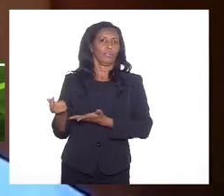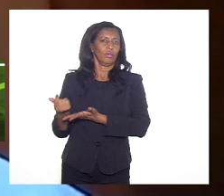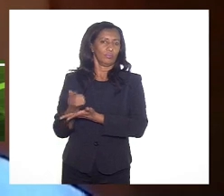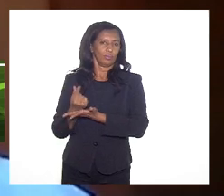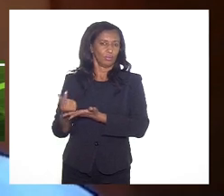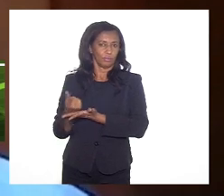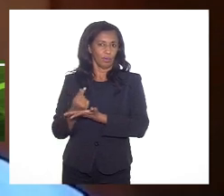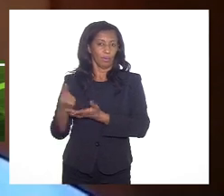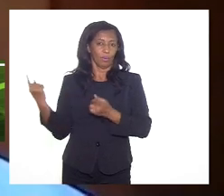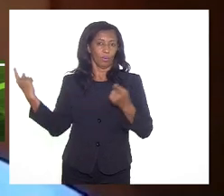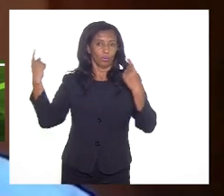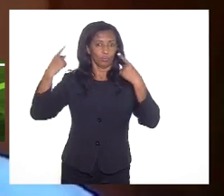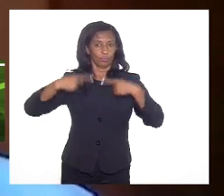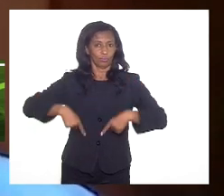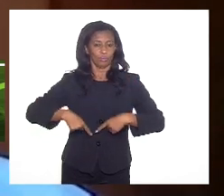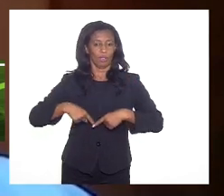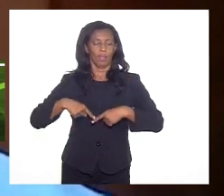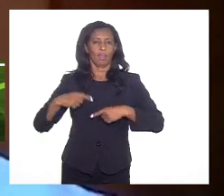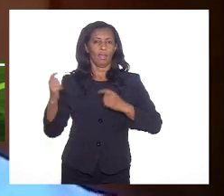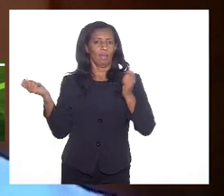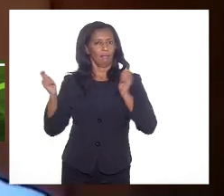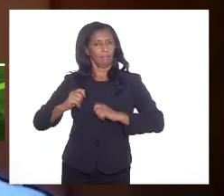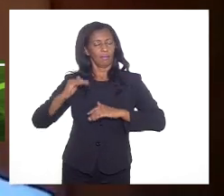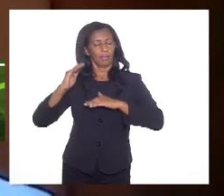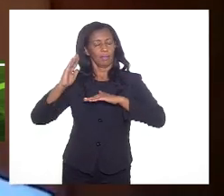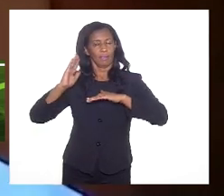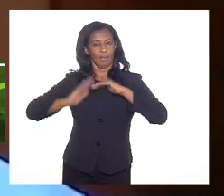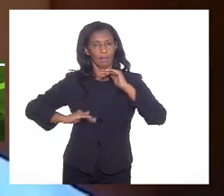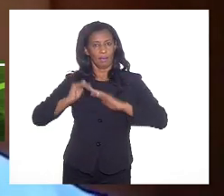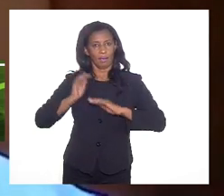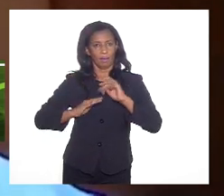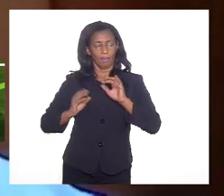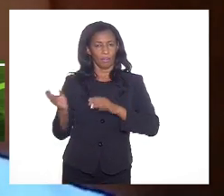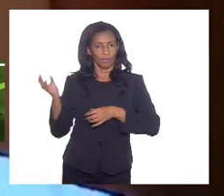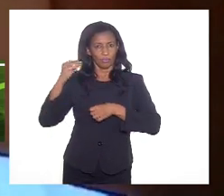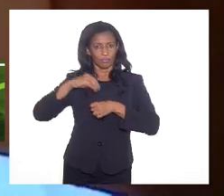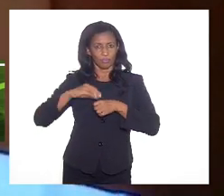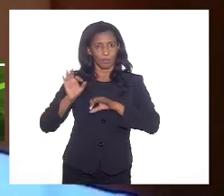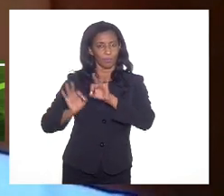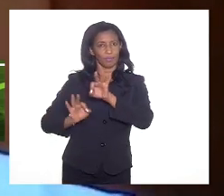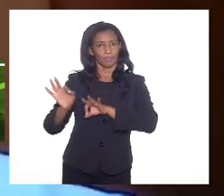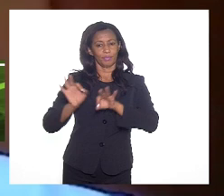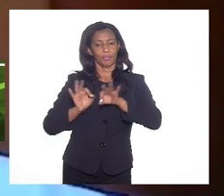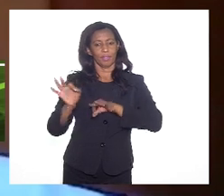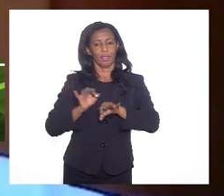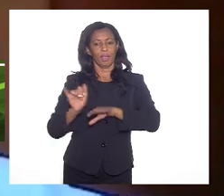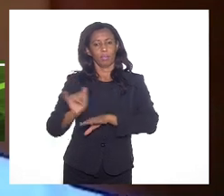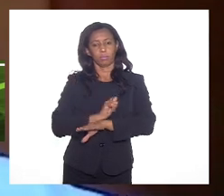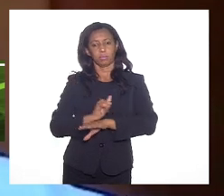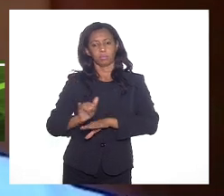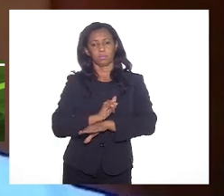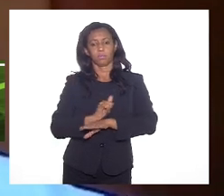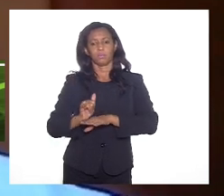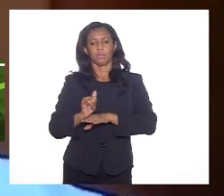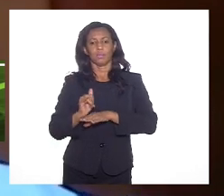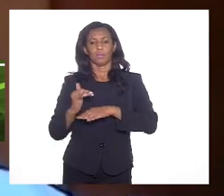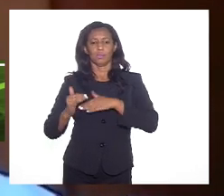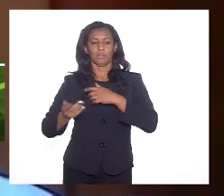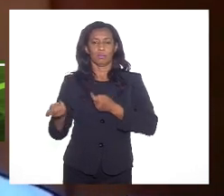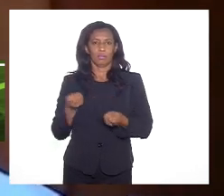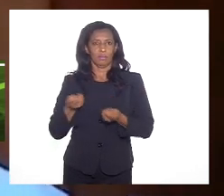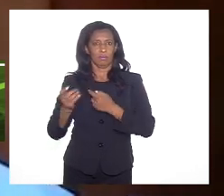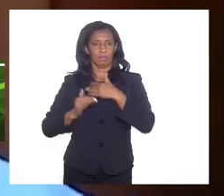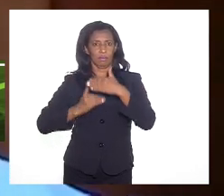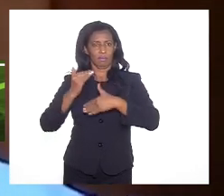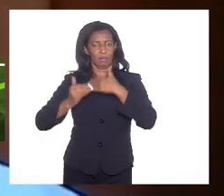desafio é sermos capazes de formular e implementar um projeto estratégico de desenvolvimento econômico, né, que